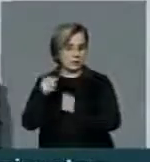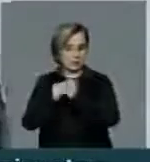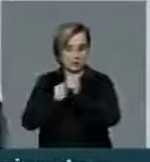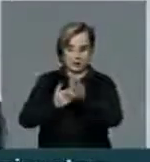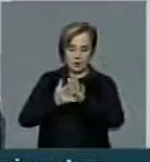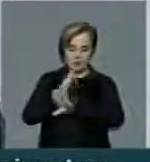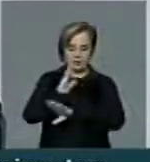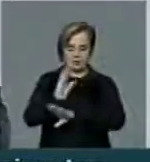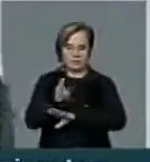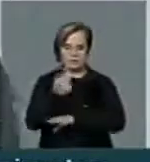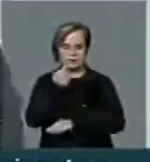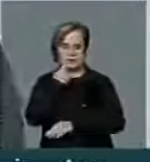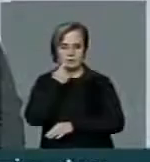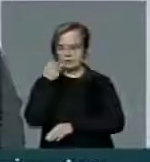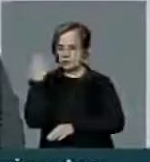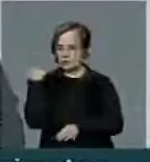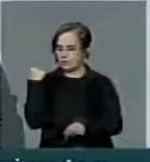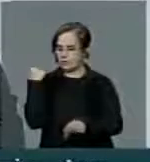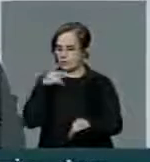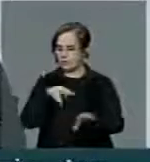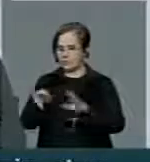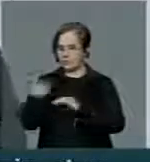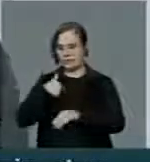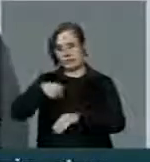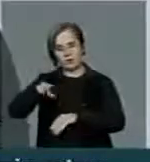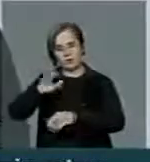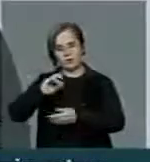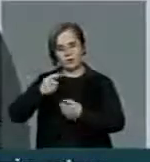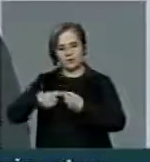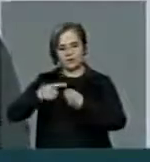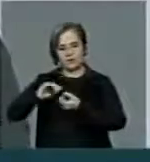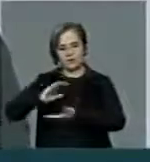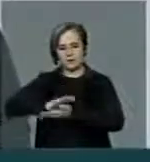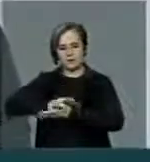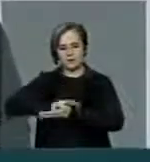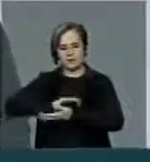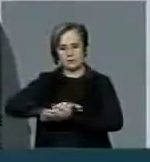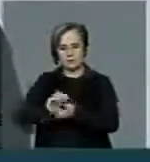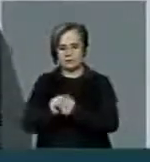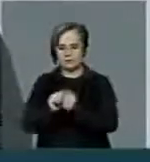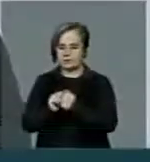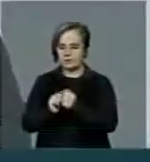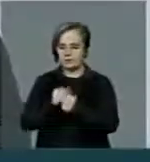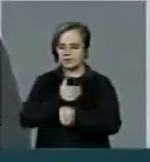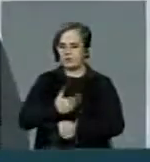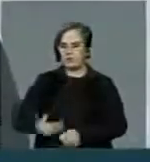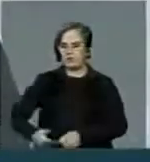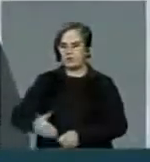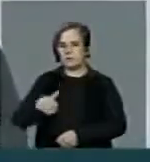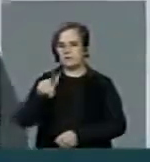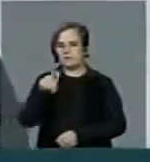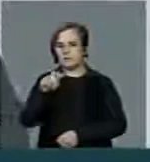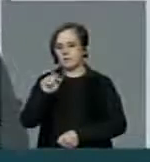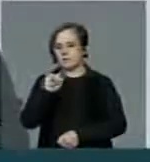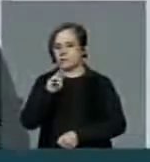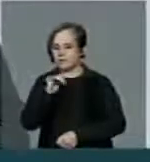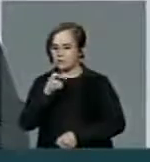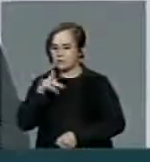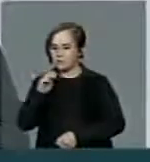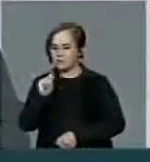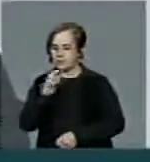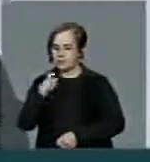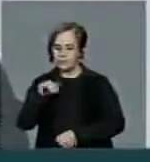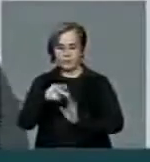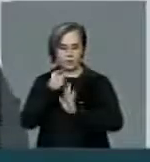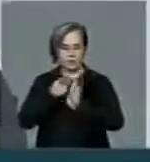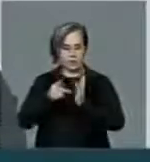aprovados. Sexta-feira passada eu fui a Palmas com o governador Siqueira Campos assinar com o diretor do BNDES o projeto de